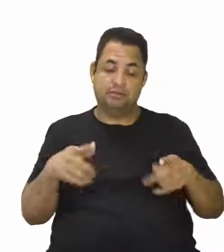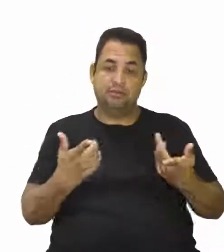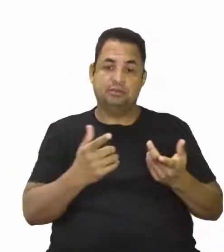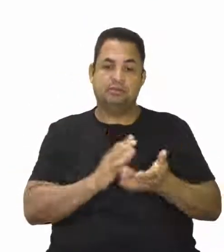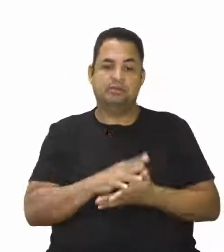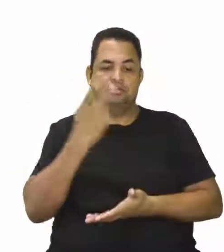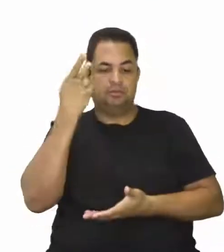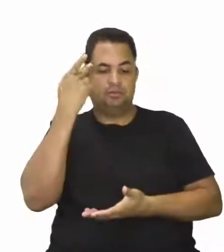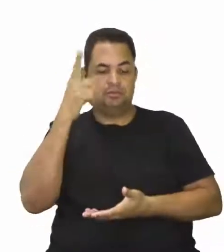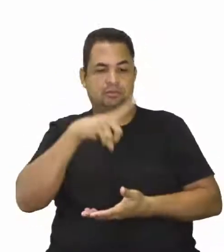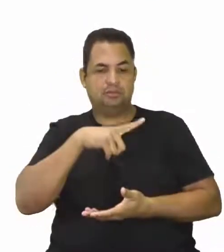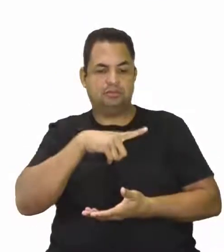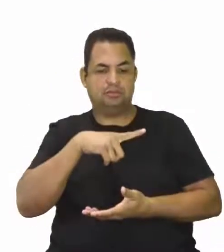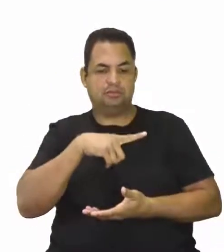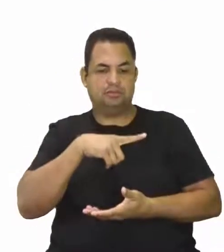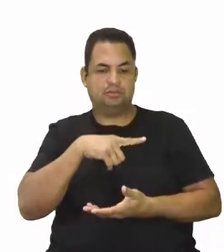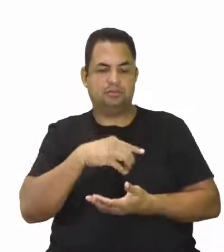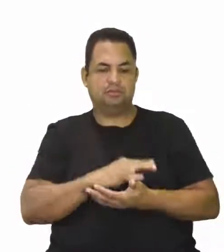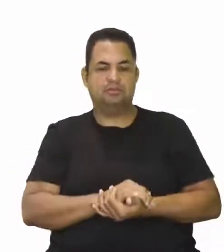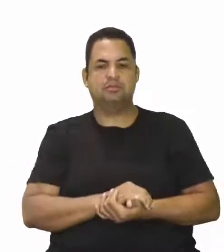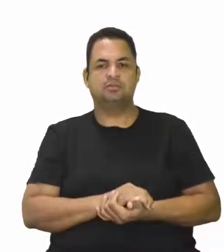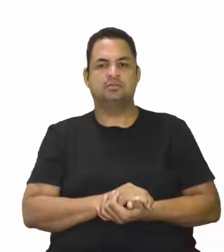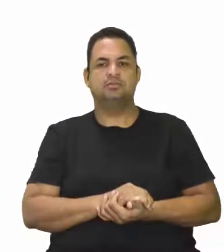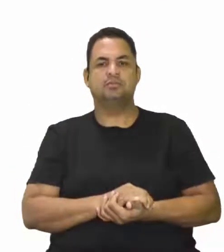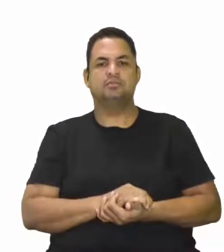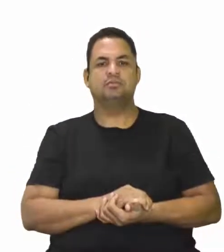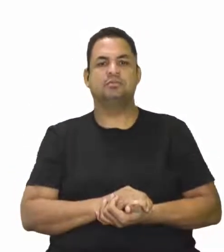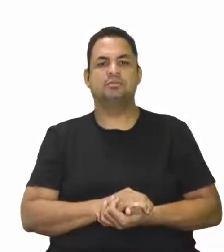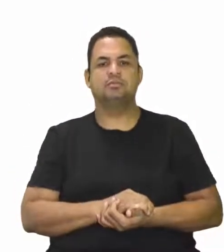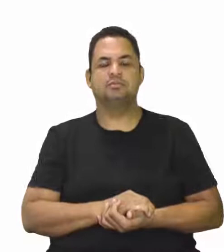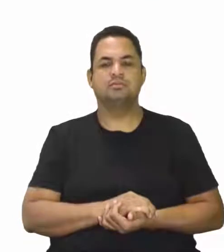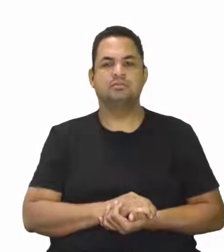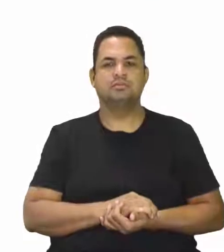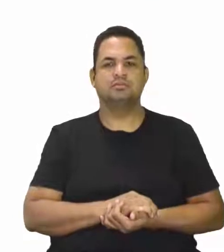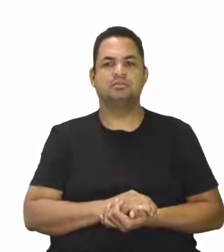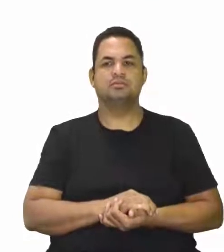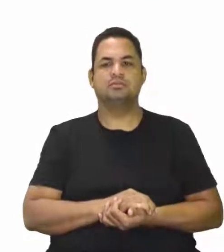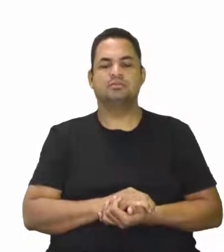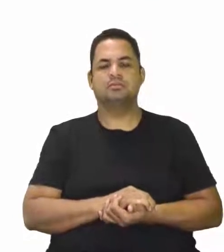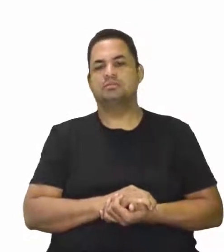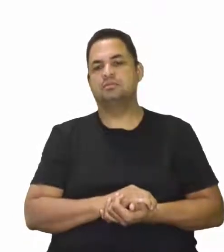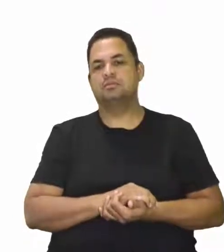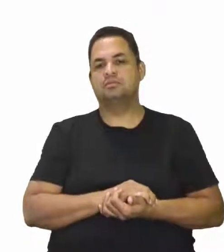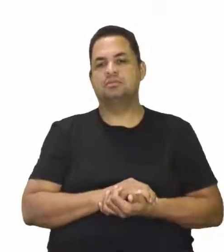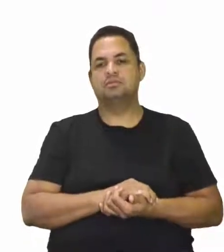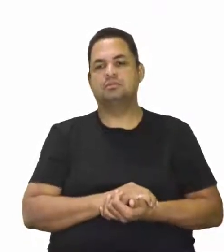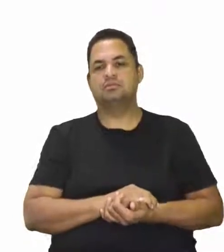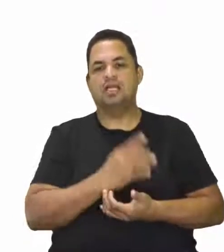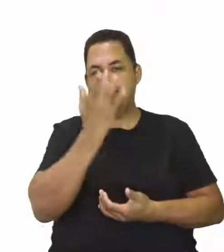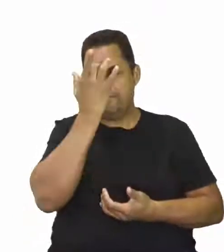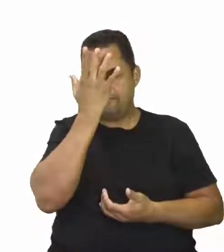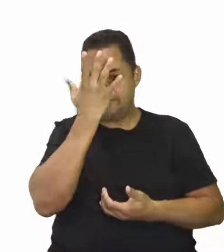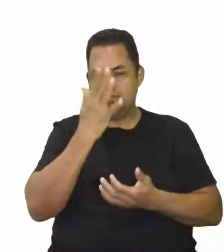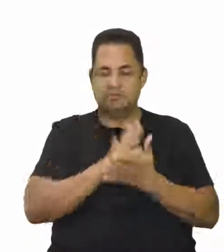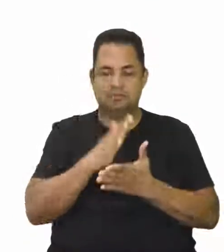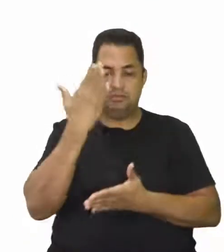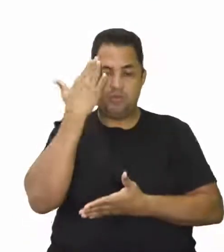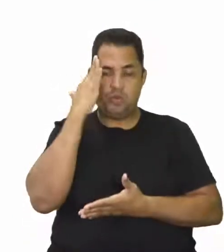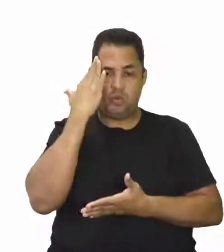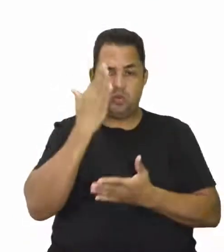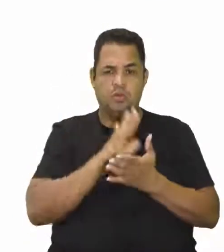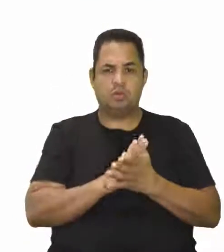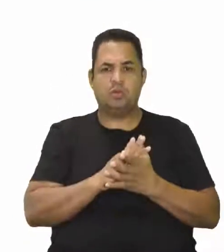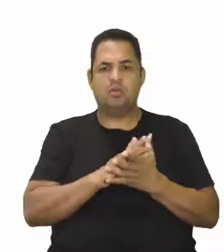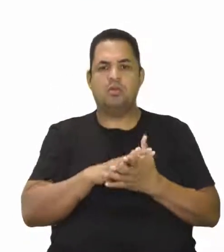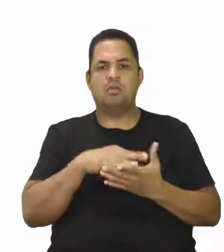Normalmente tem. É ali floreado, né? De uma forma mais fácil de a gente entender. A